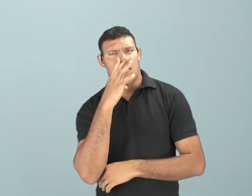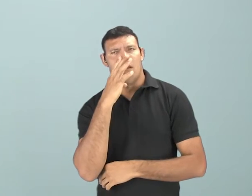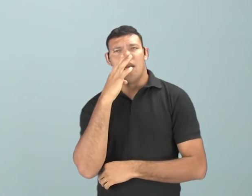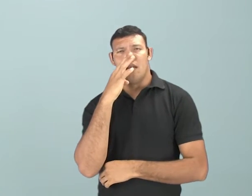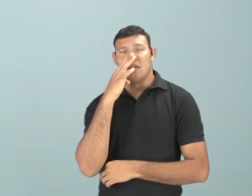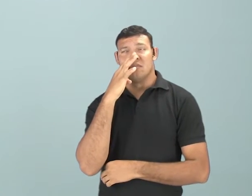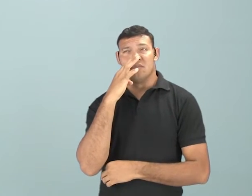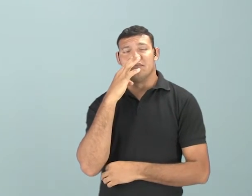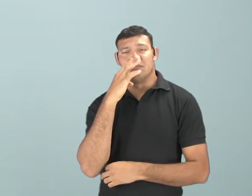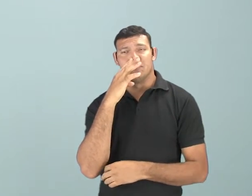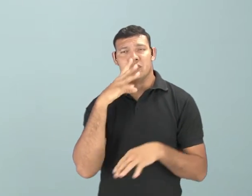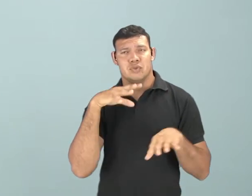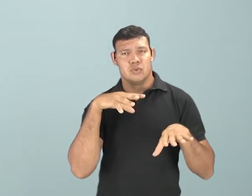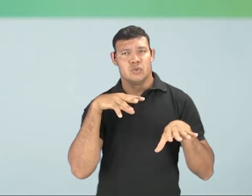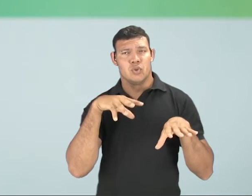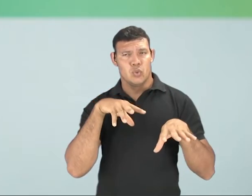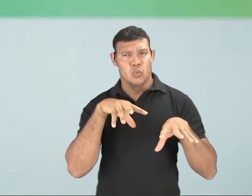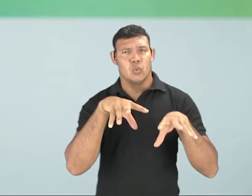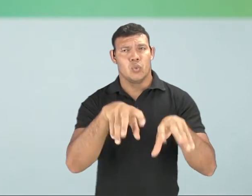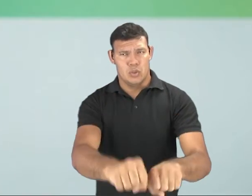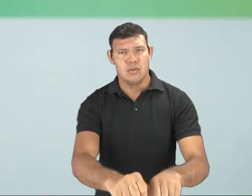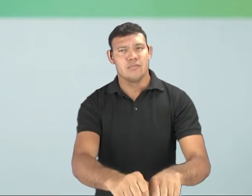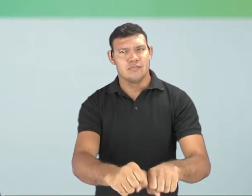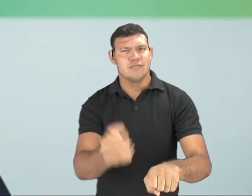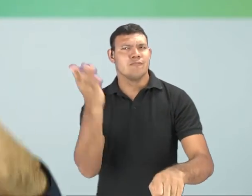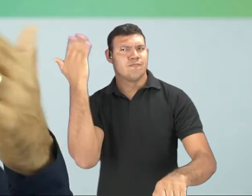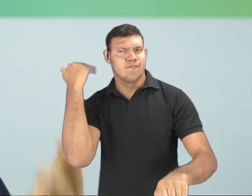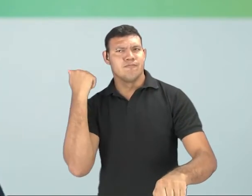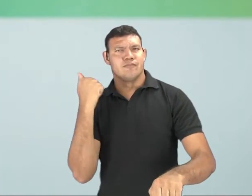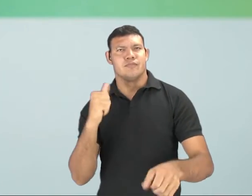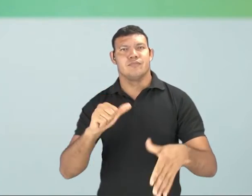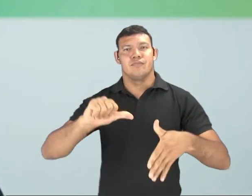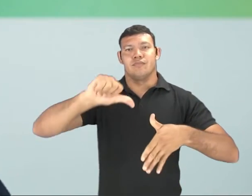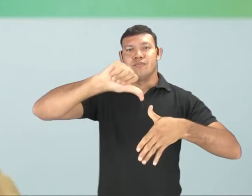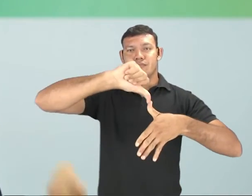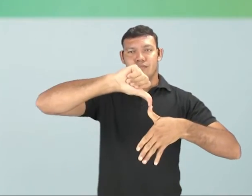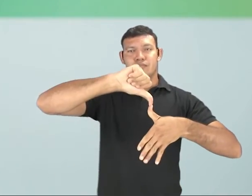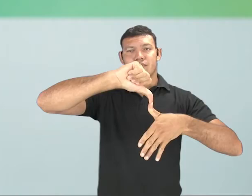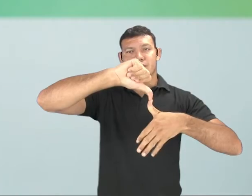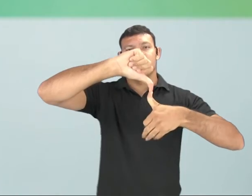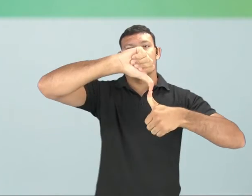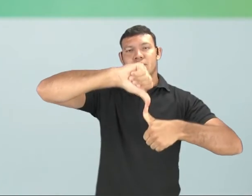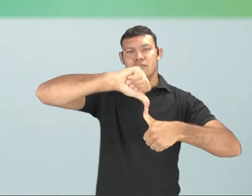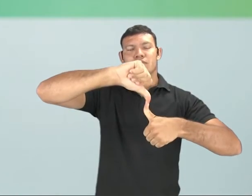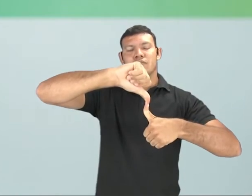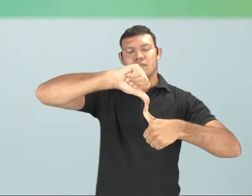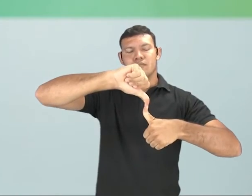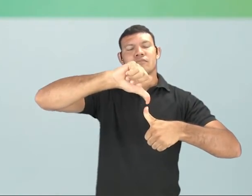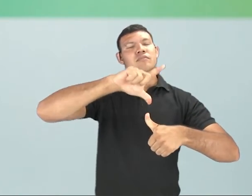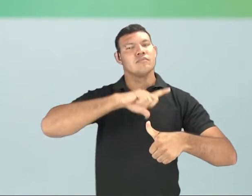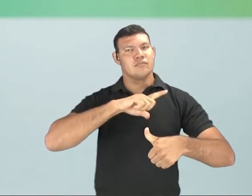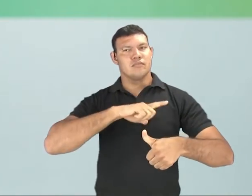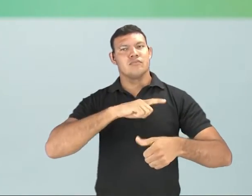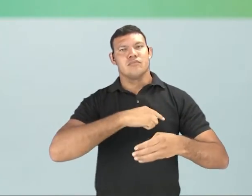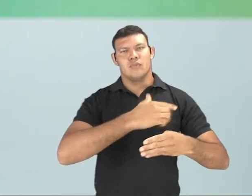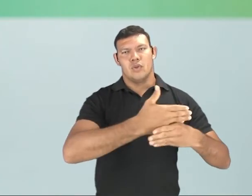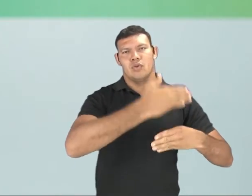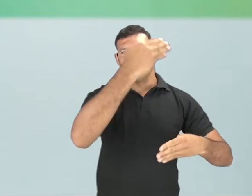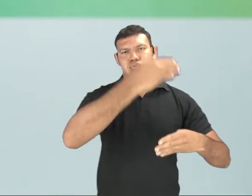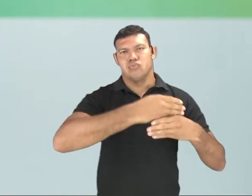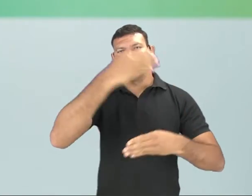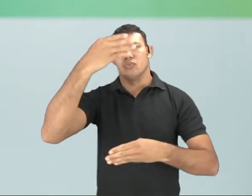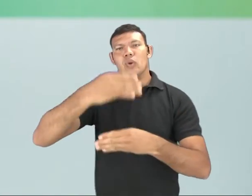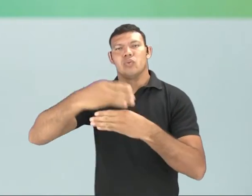ocupação antiga dos espanhóis. Então, tanto na América do Sul como na América Central, há essas marcas da